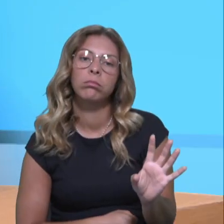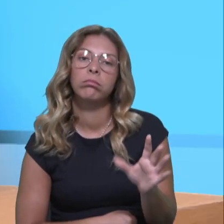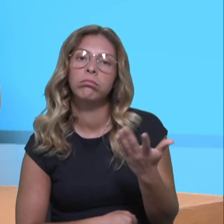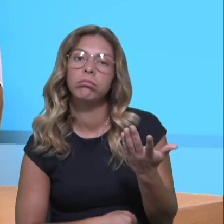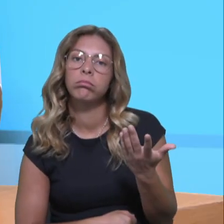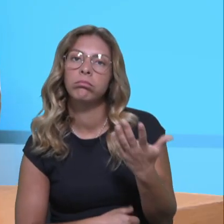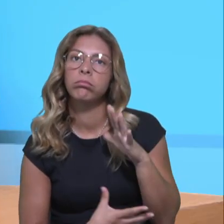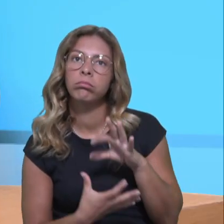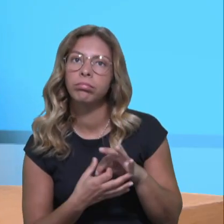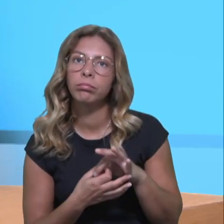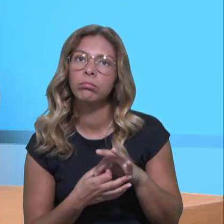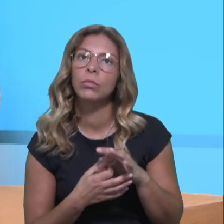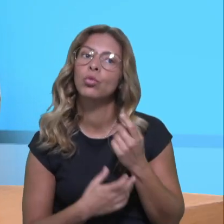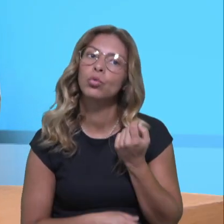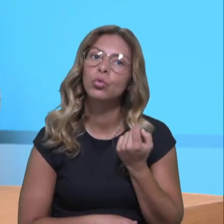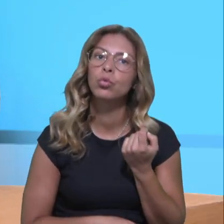Há pequenas